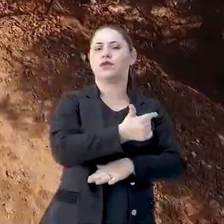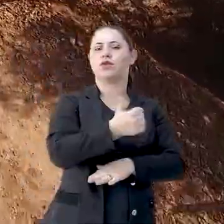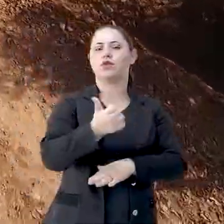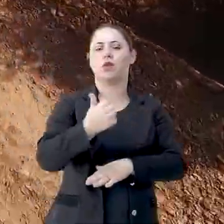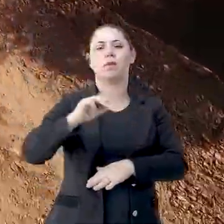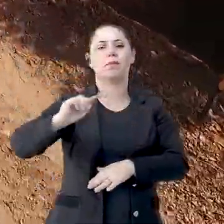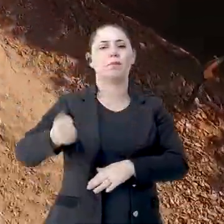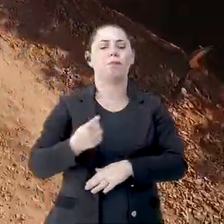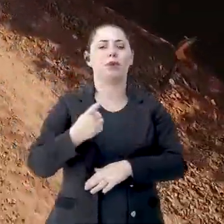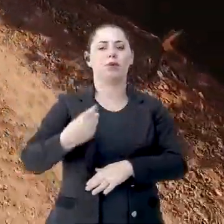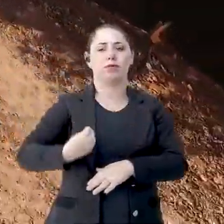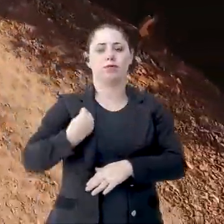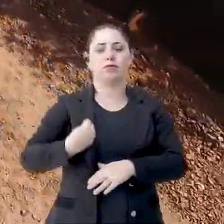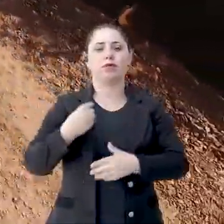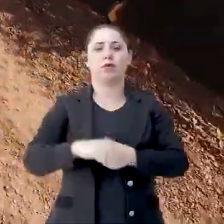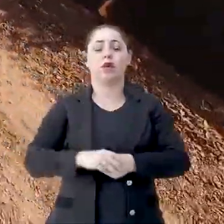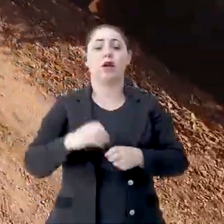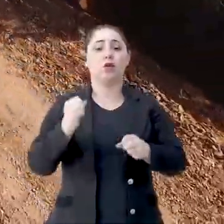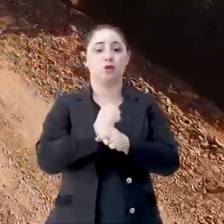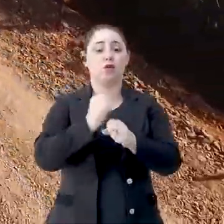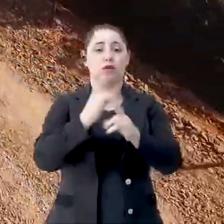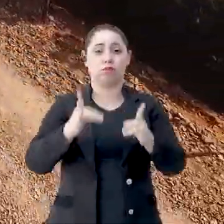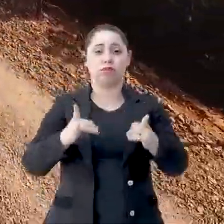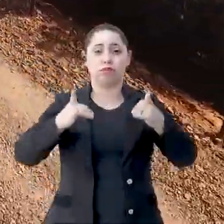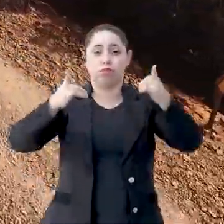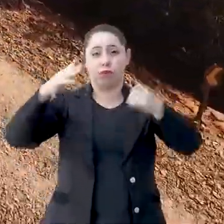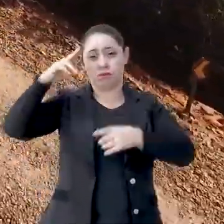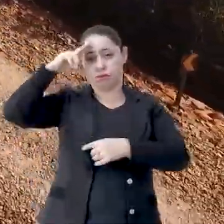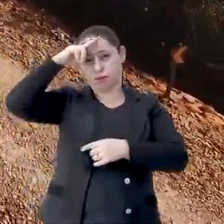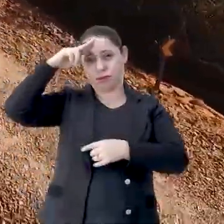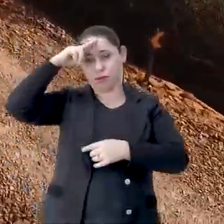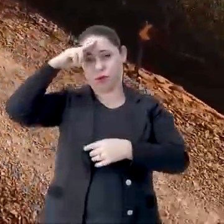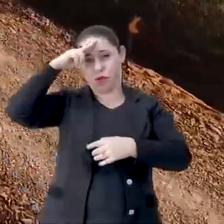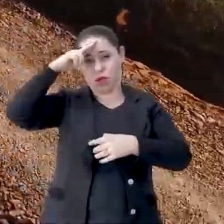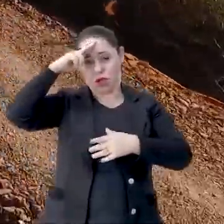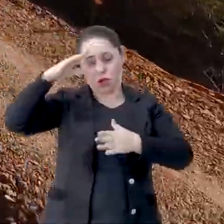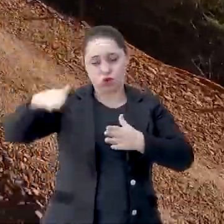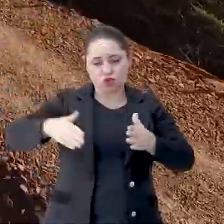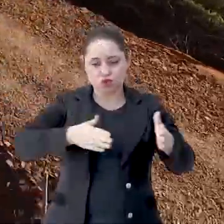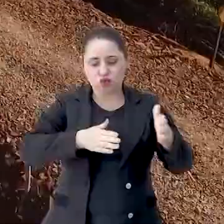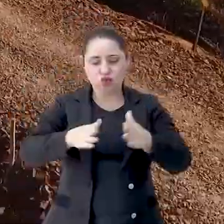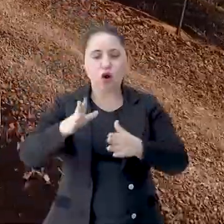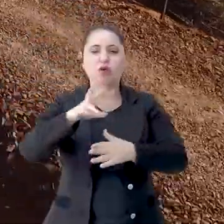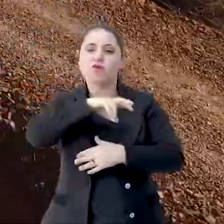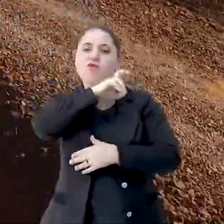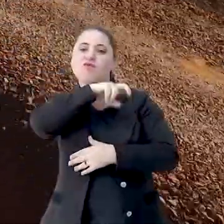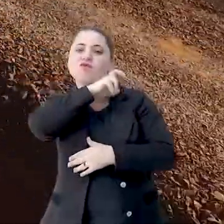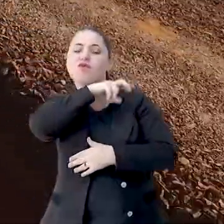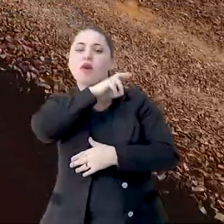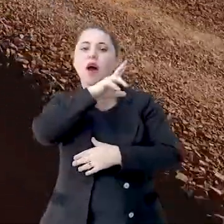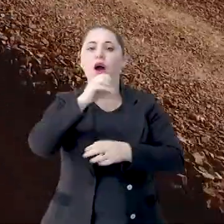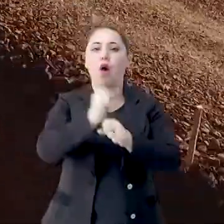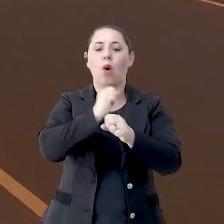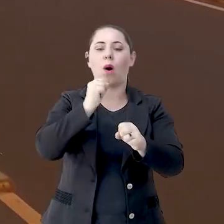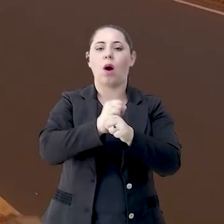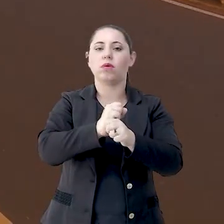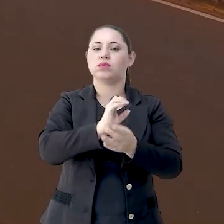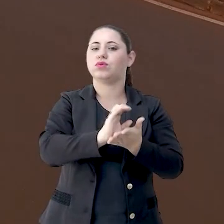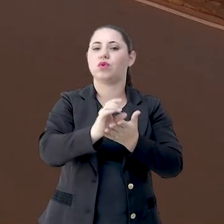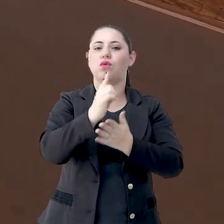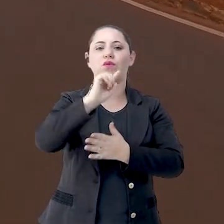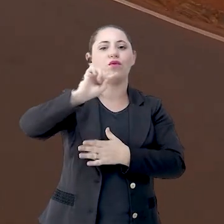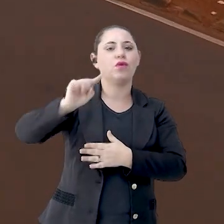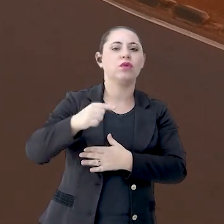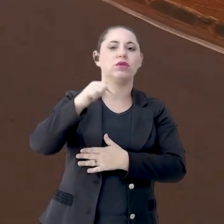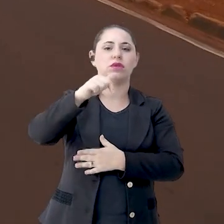de 1,74 milhões e já está mais de 57% concluída. A